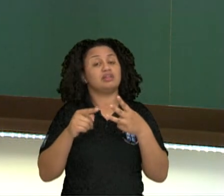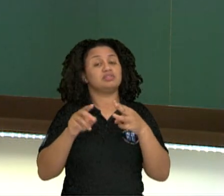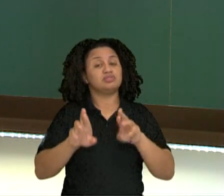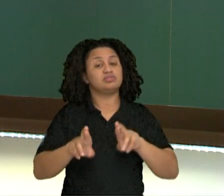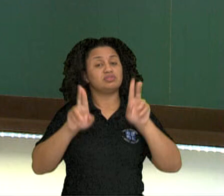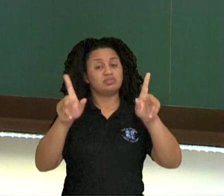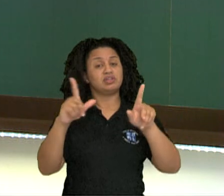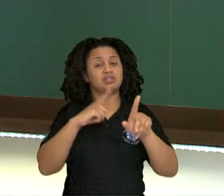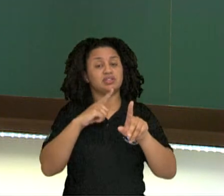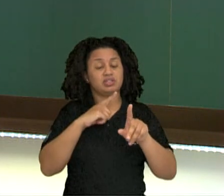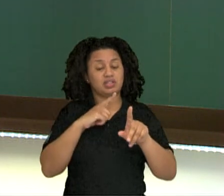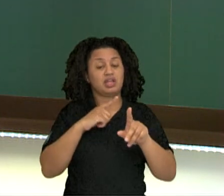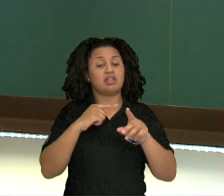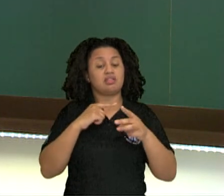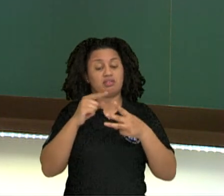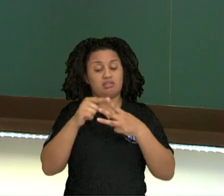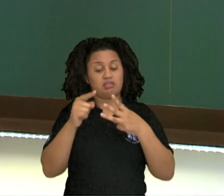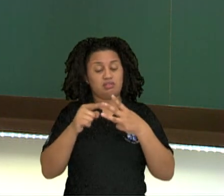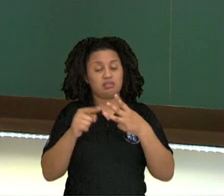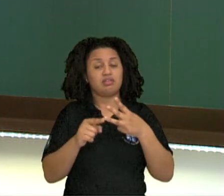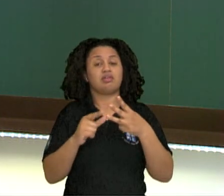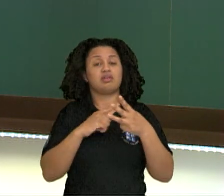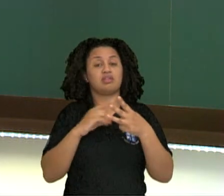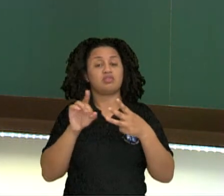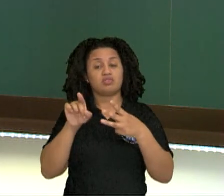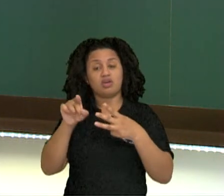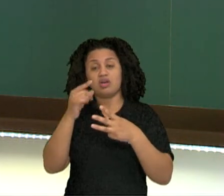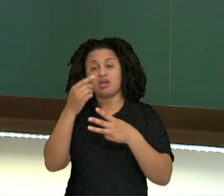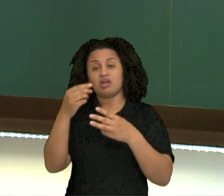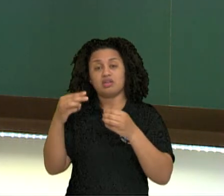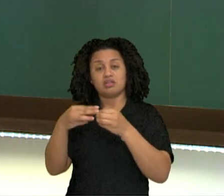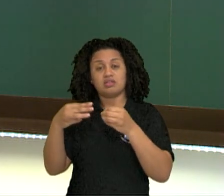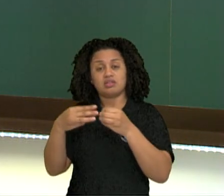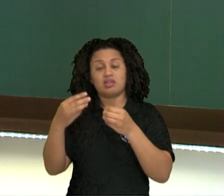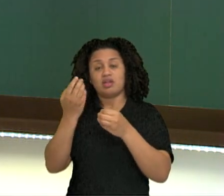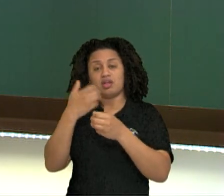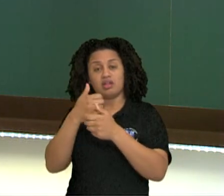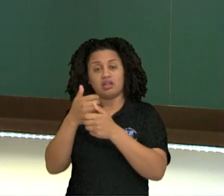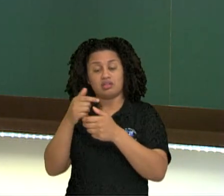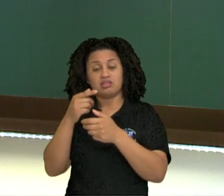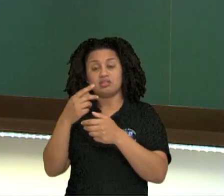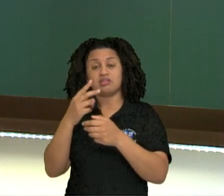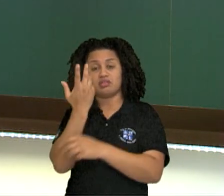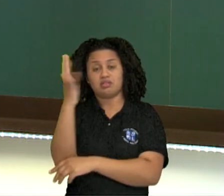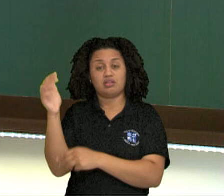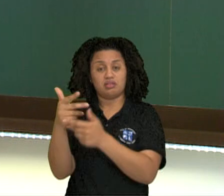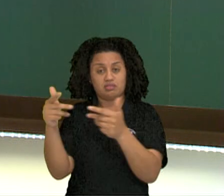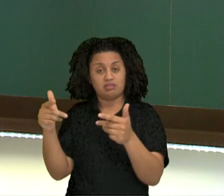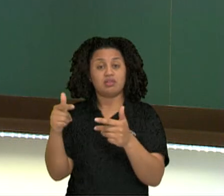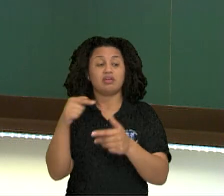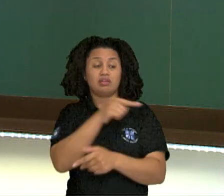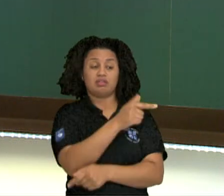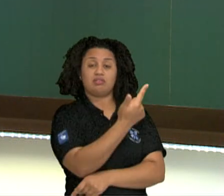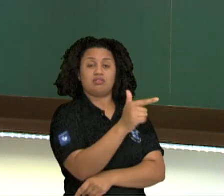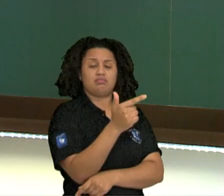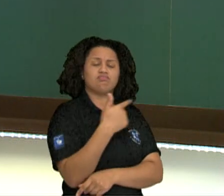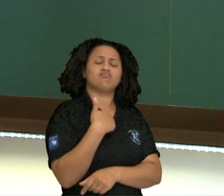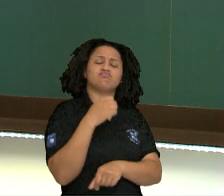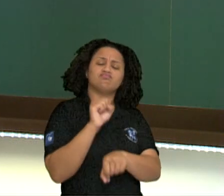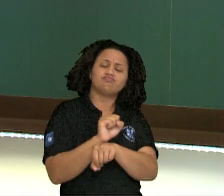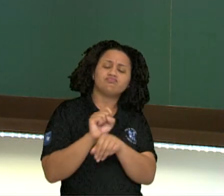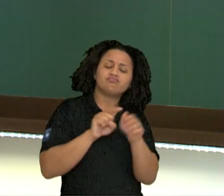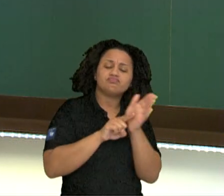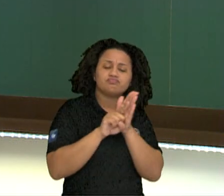que aparecem somente em células vegetais e que não aparecem em células animais é isso tem que dar uma paradinha